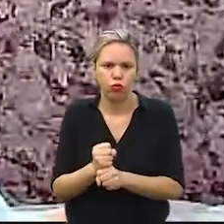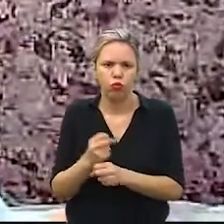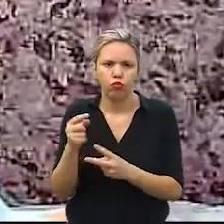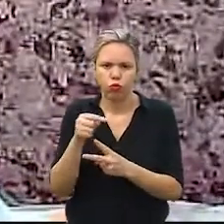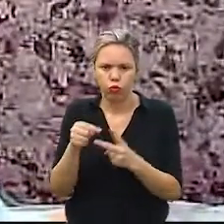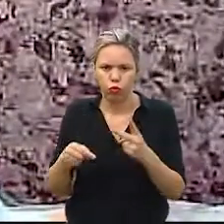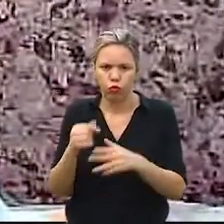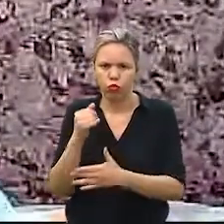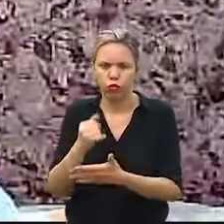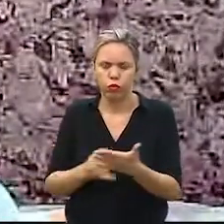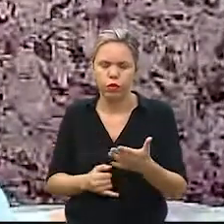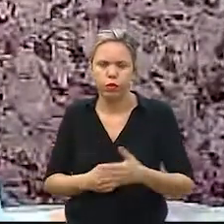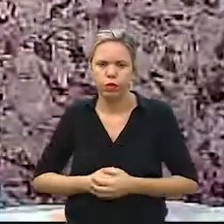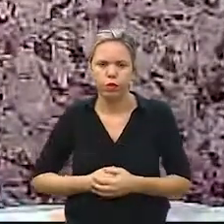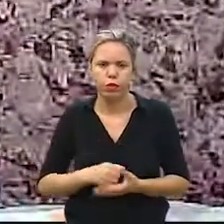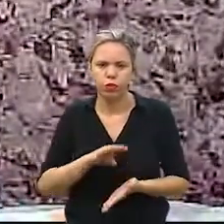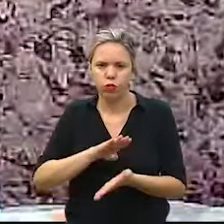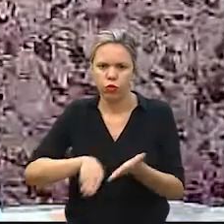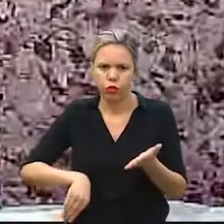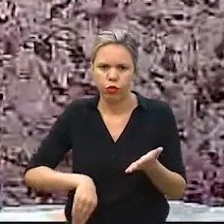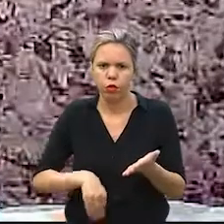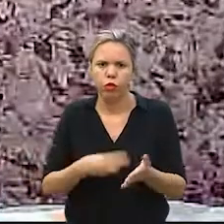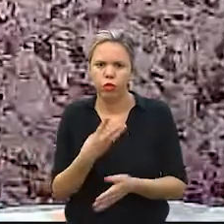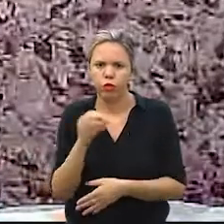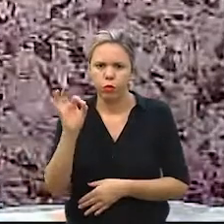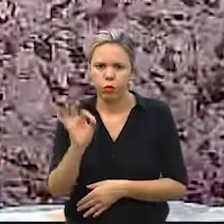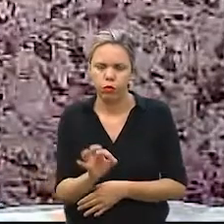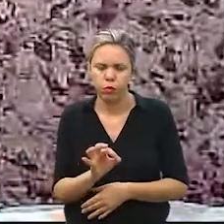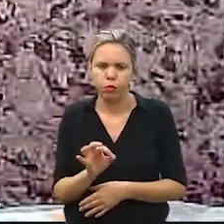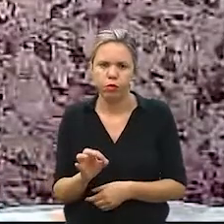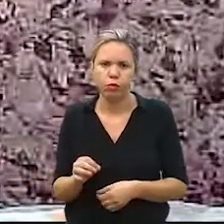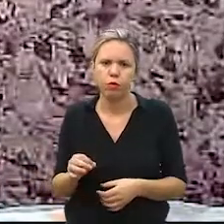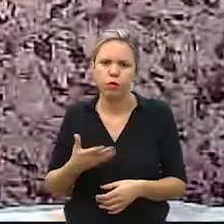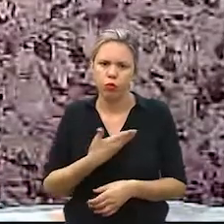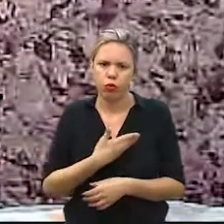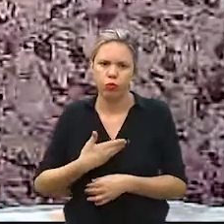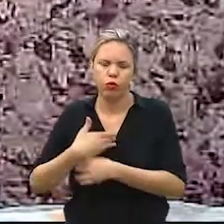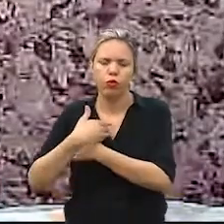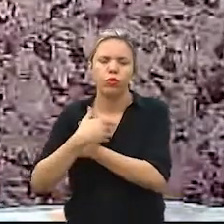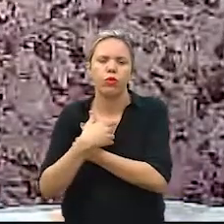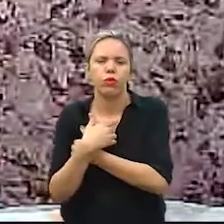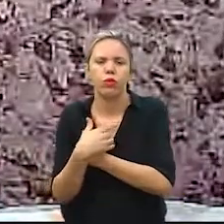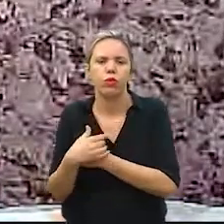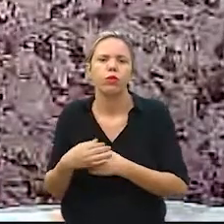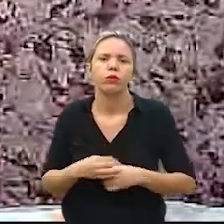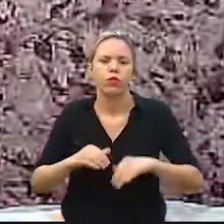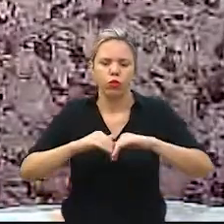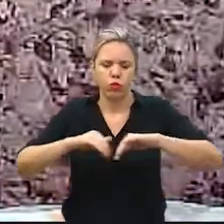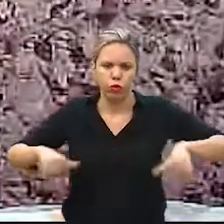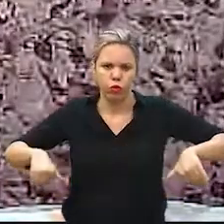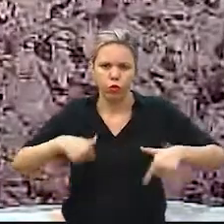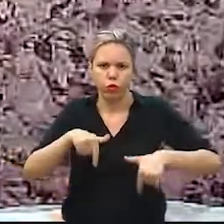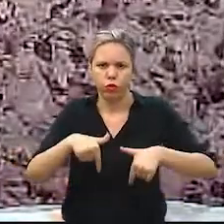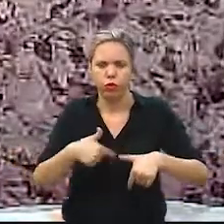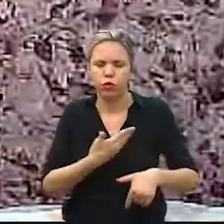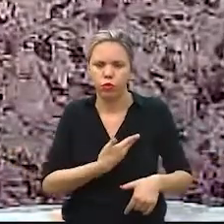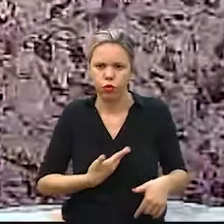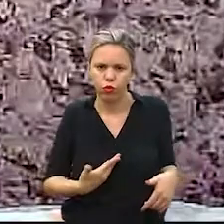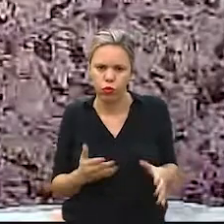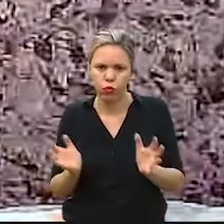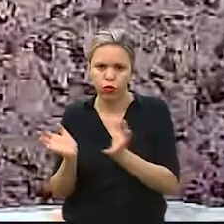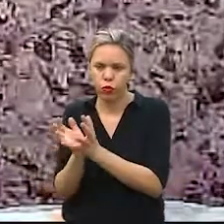2 impostos, é retirado 30% que fica com a União, que é chamado desvinculação das receitas da União,